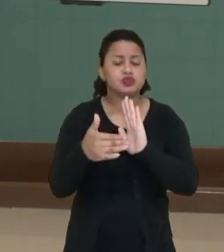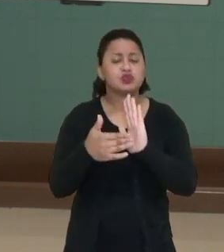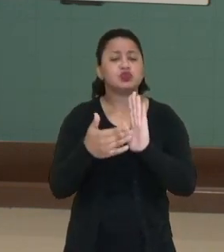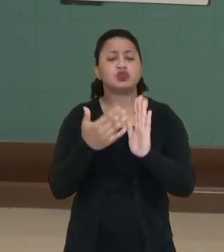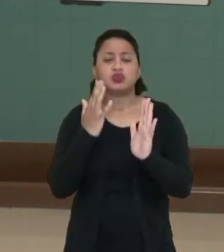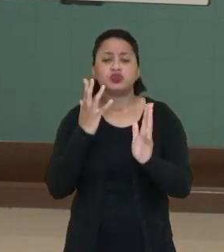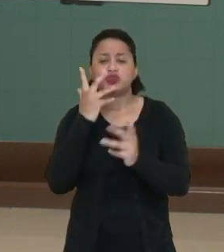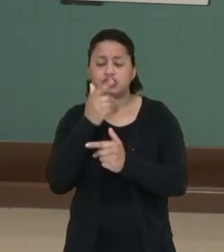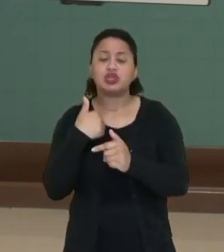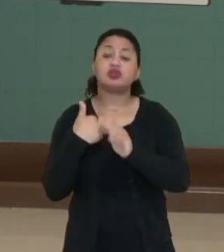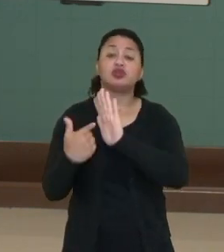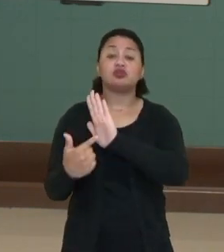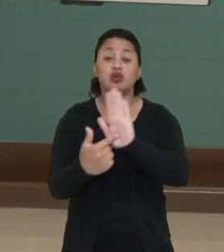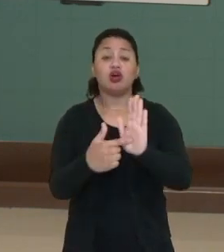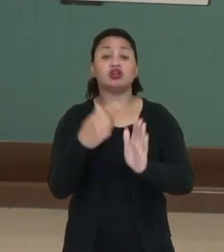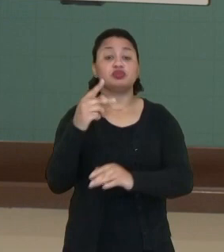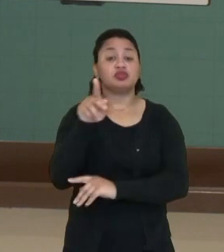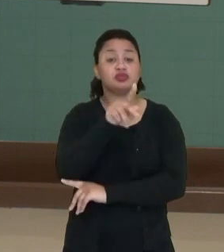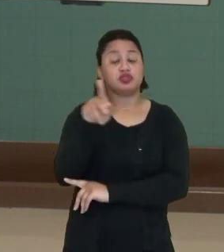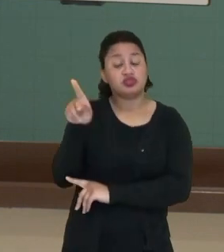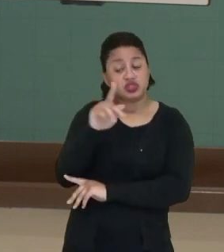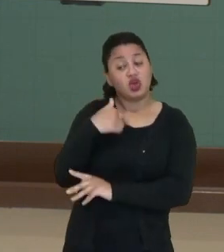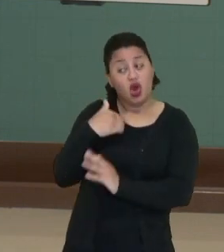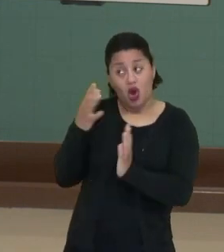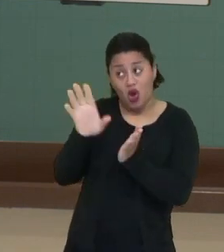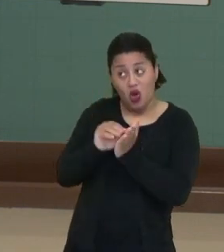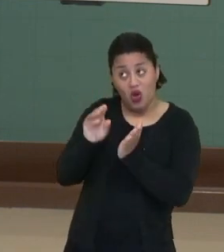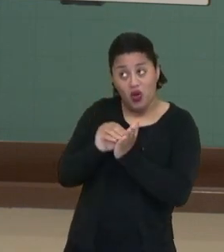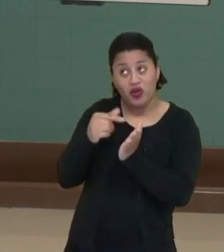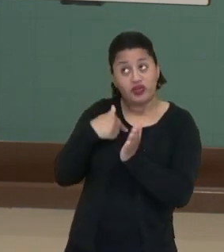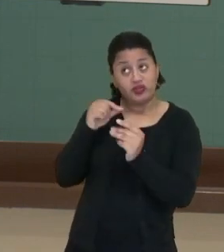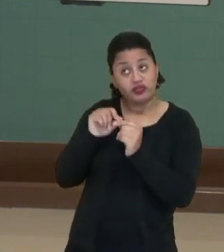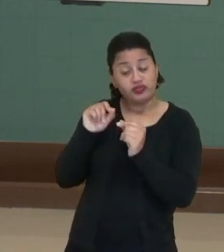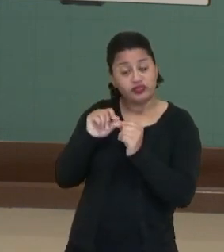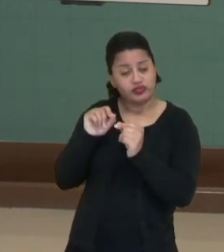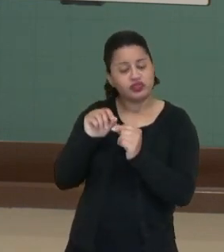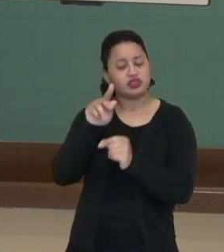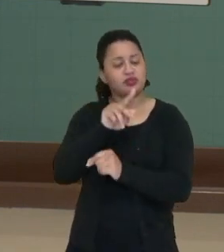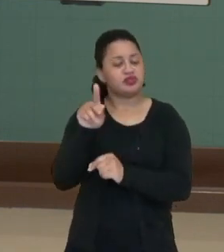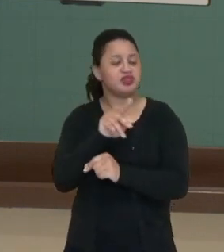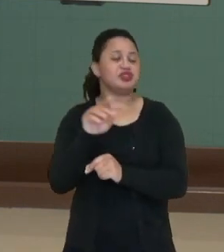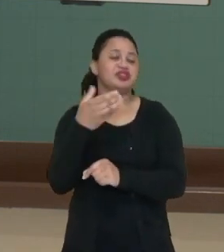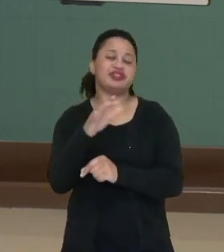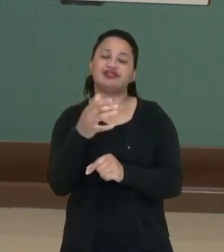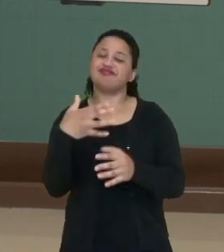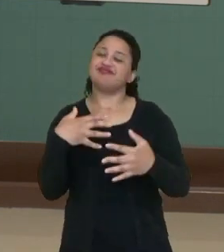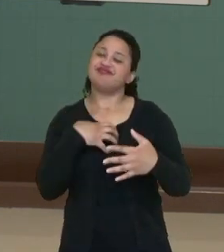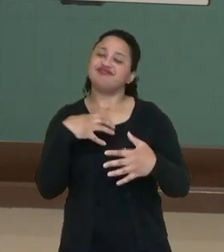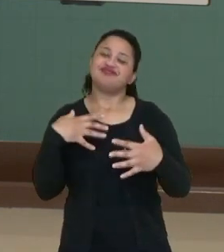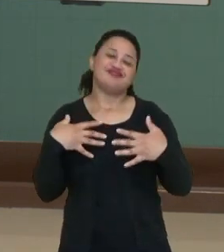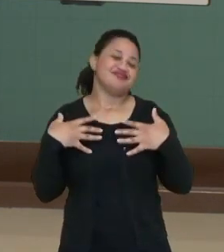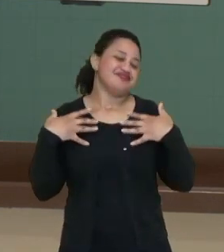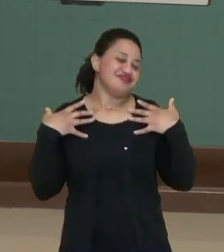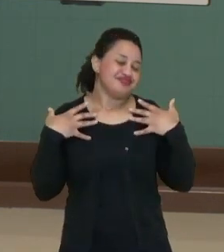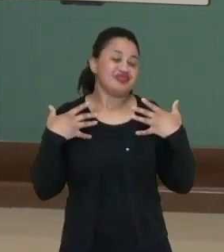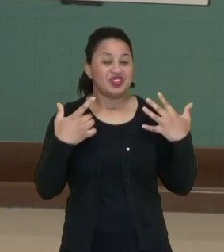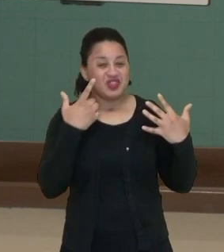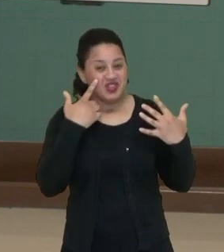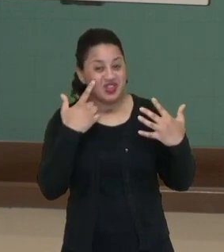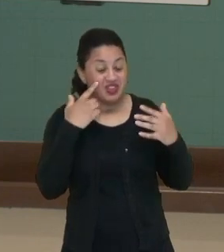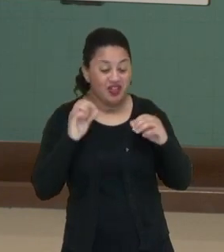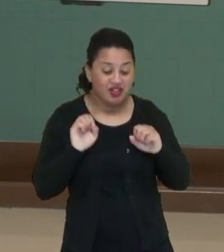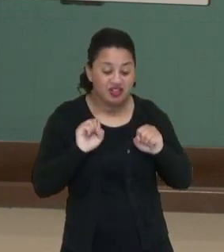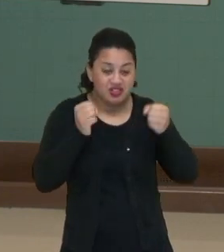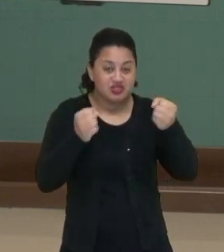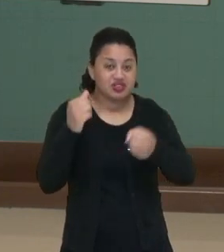turma e principalmente mostrar para a tua professora de ciências, que certamente ficará muito orgulhosa de ver o teu